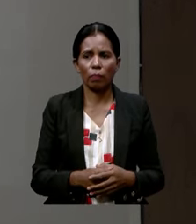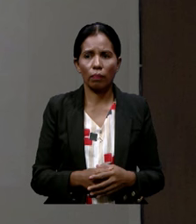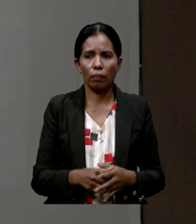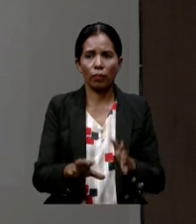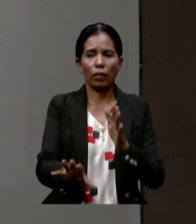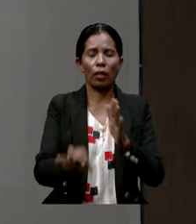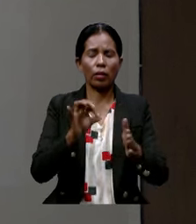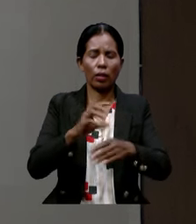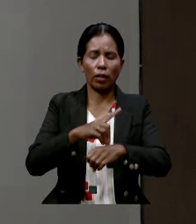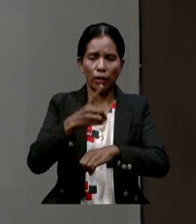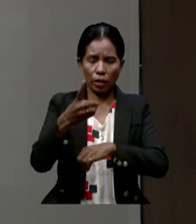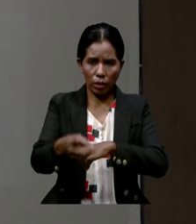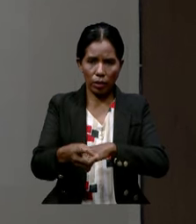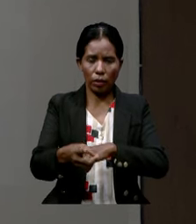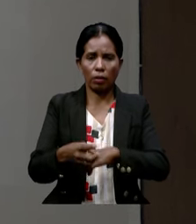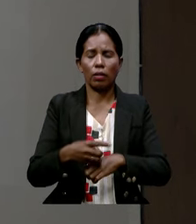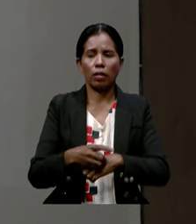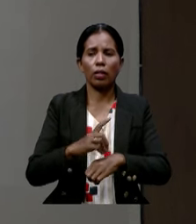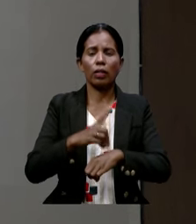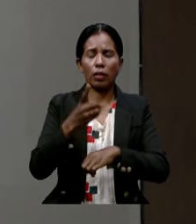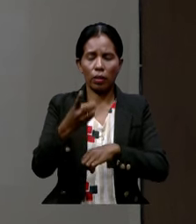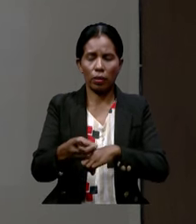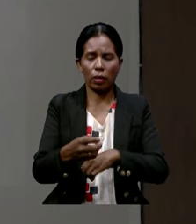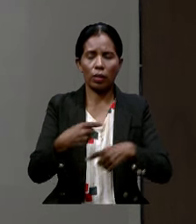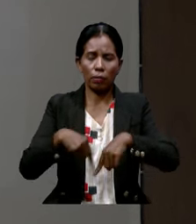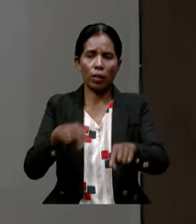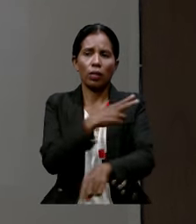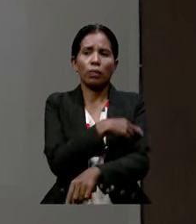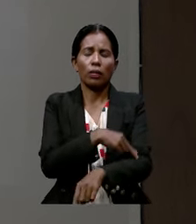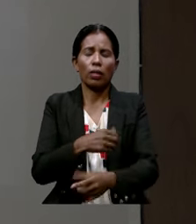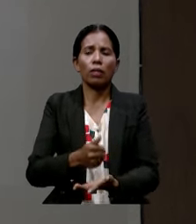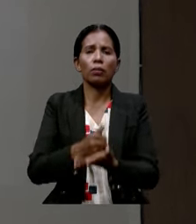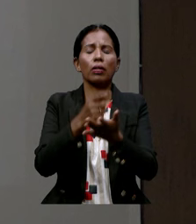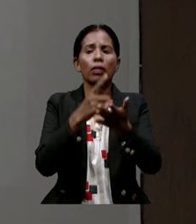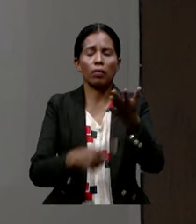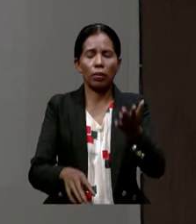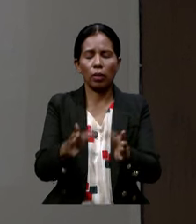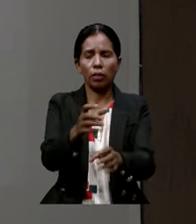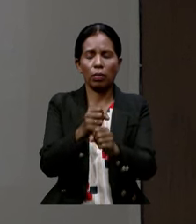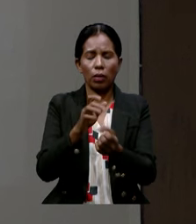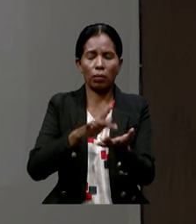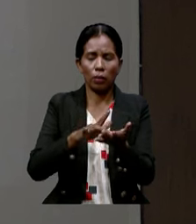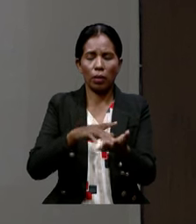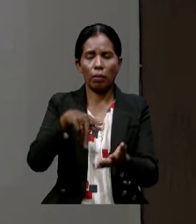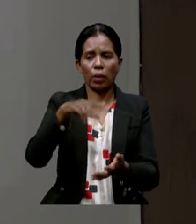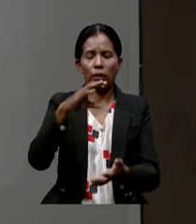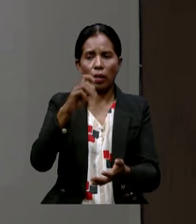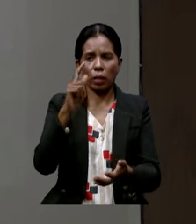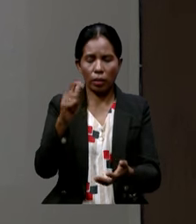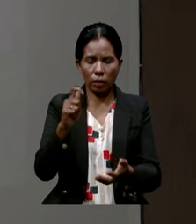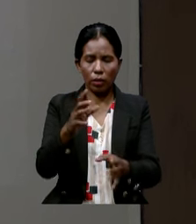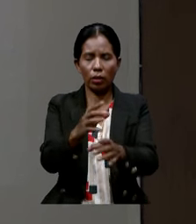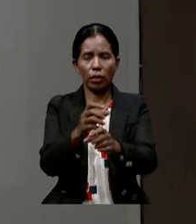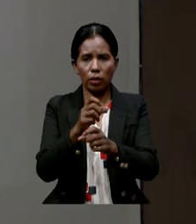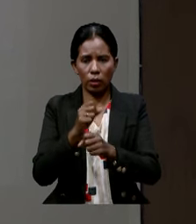retan desastre. Desastre ba hospital, atendimento seira, simo paracetamol, simo soro, fila ba